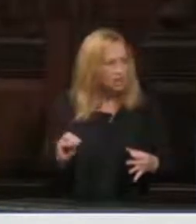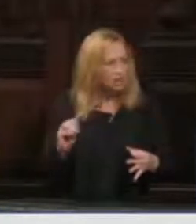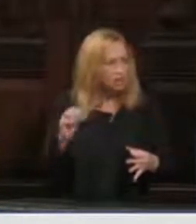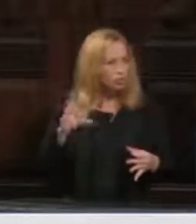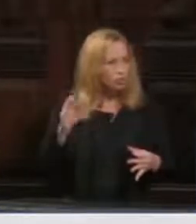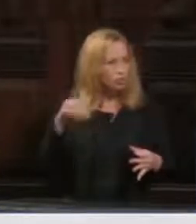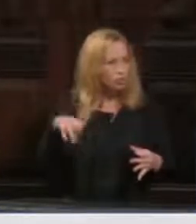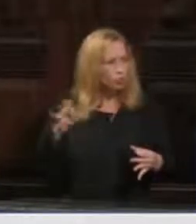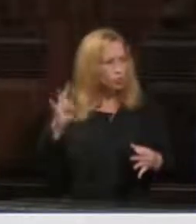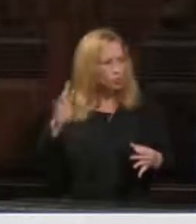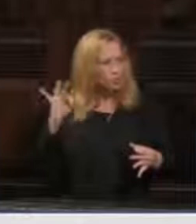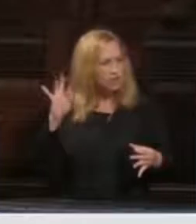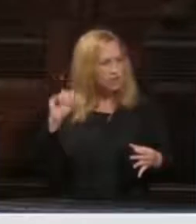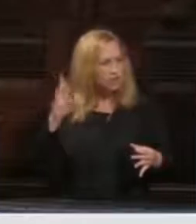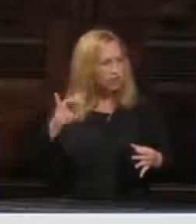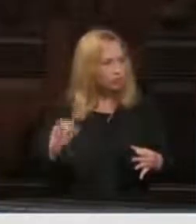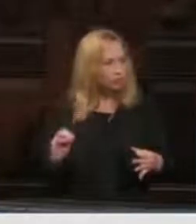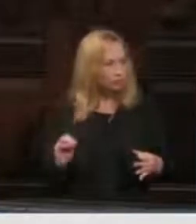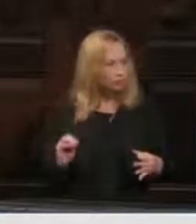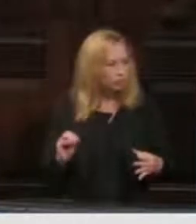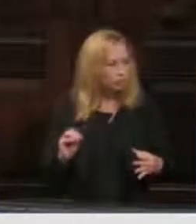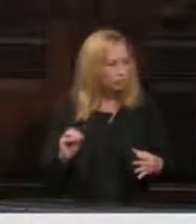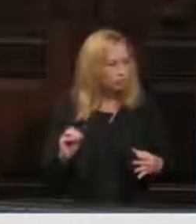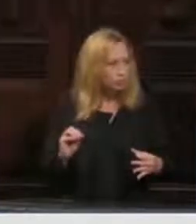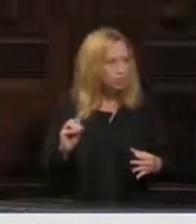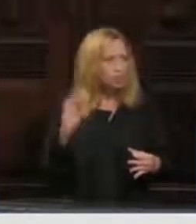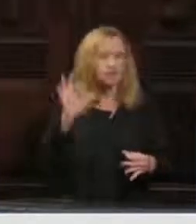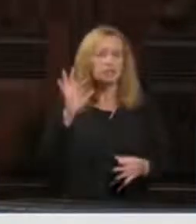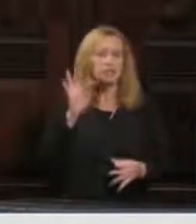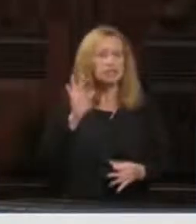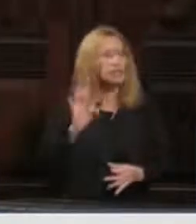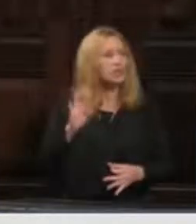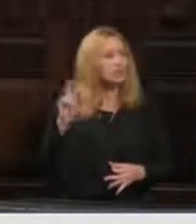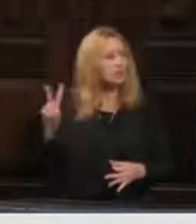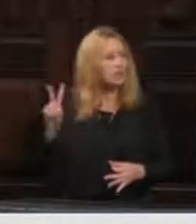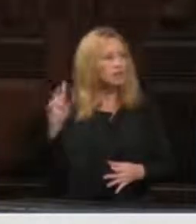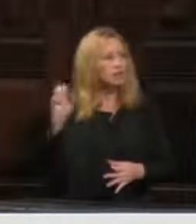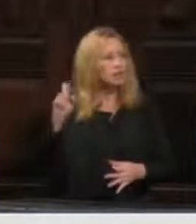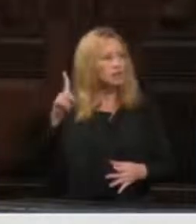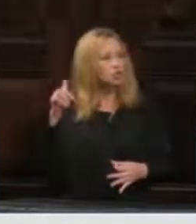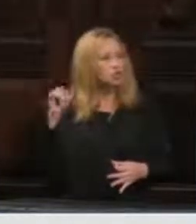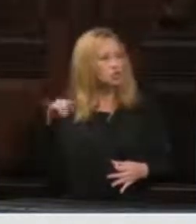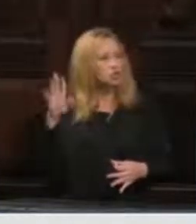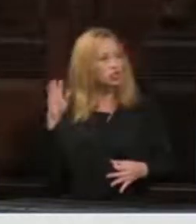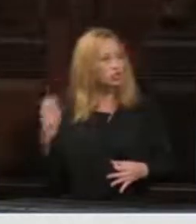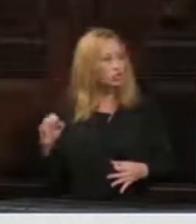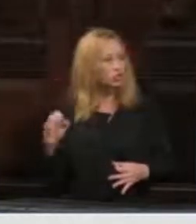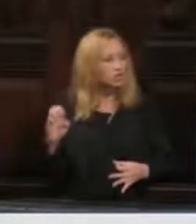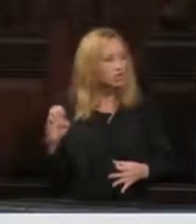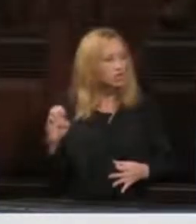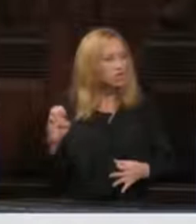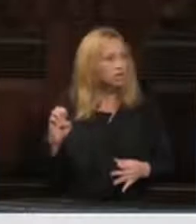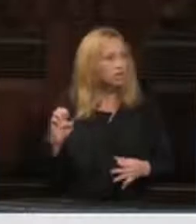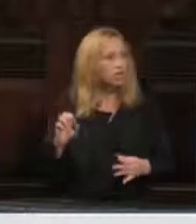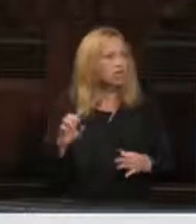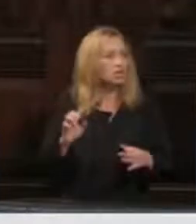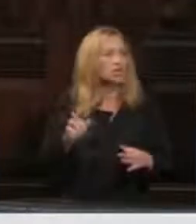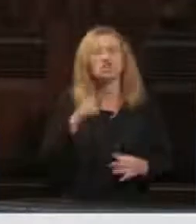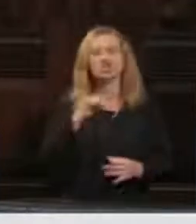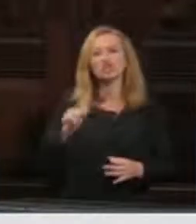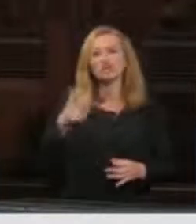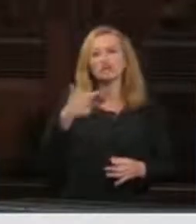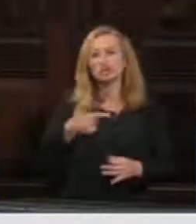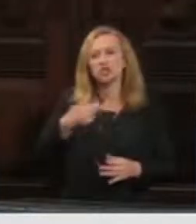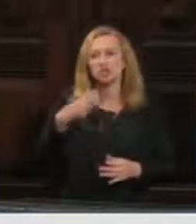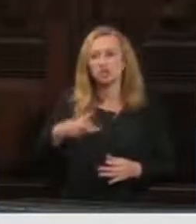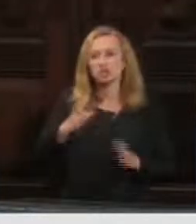TV Eduque, que foi ao ar no dia 23, agora sábado, né? E